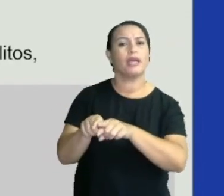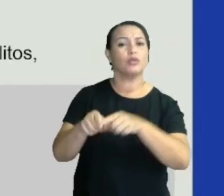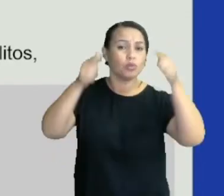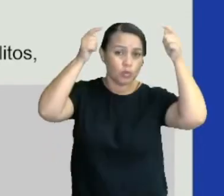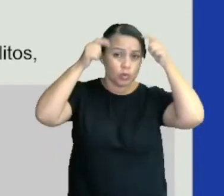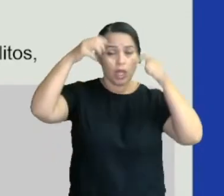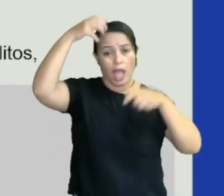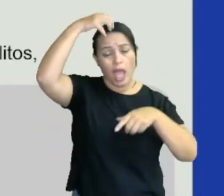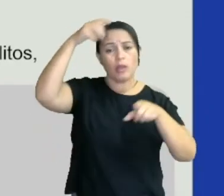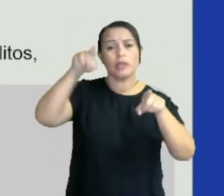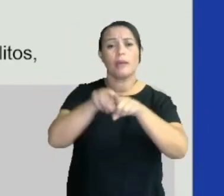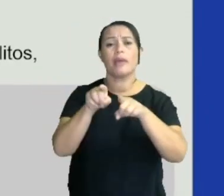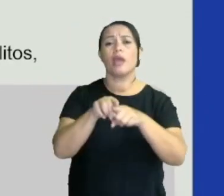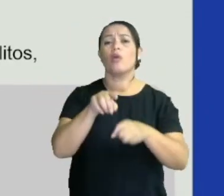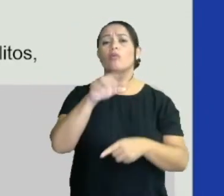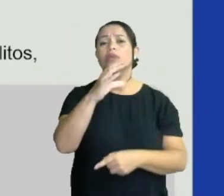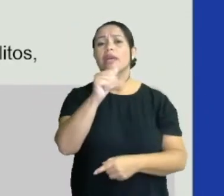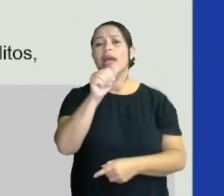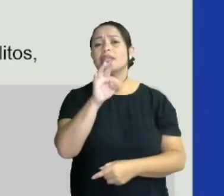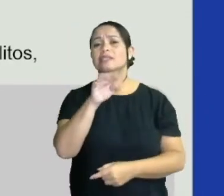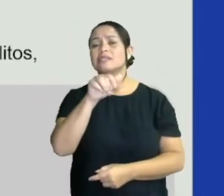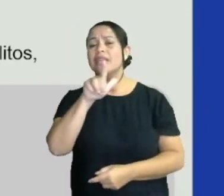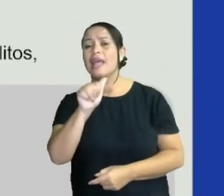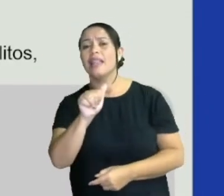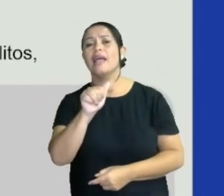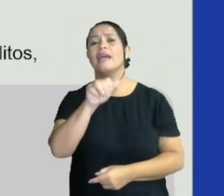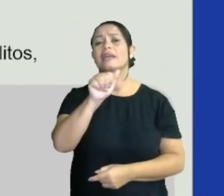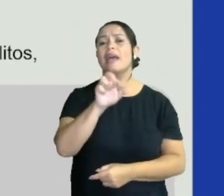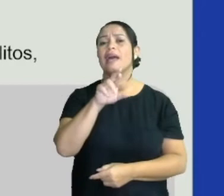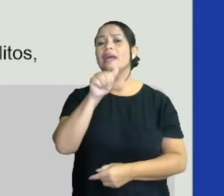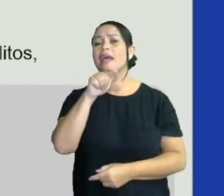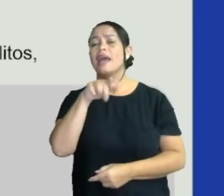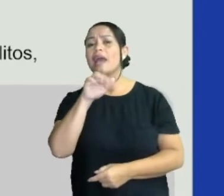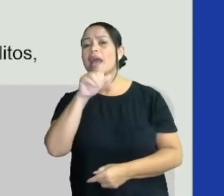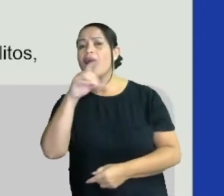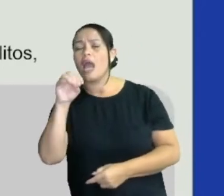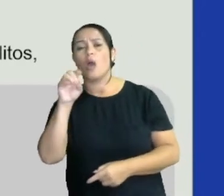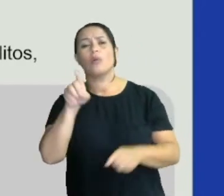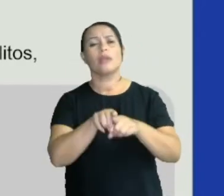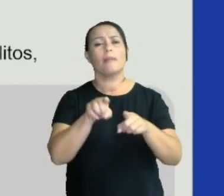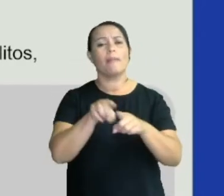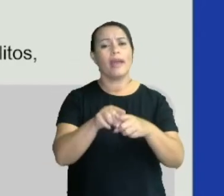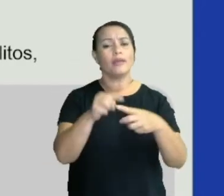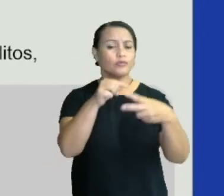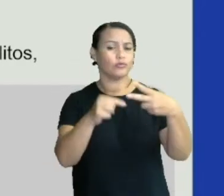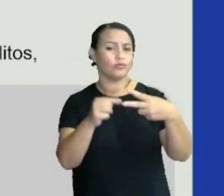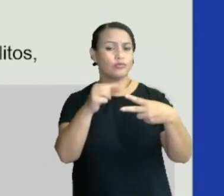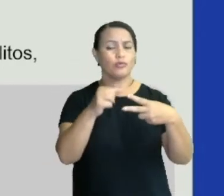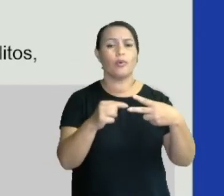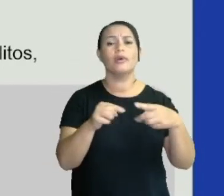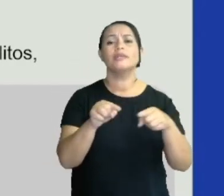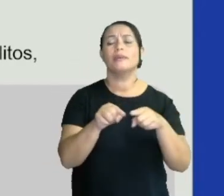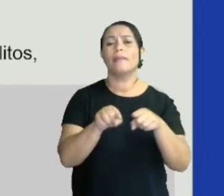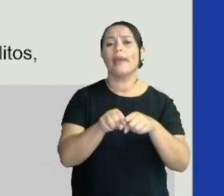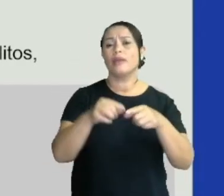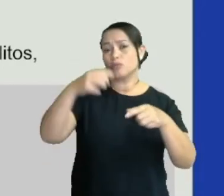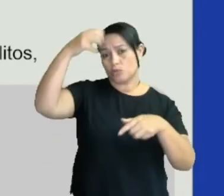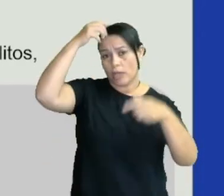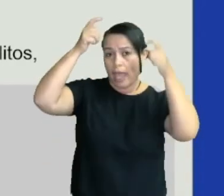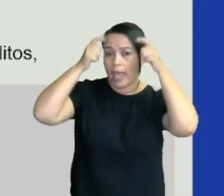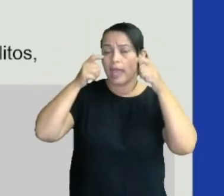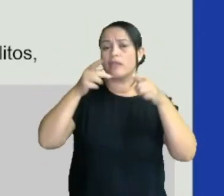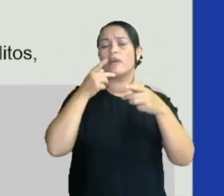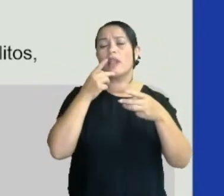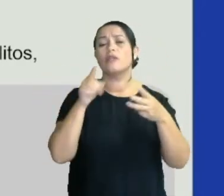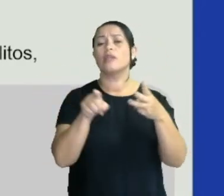reinos como o de Castela e Aragão. A gente está falando sobre a proclamação da independência do Condado, que é o